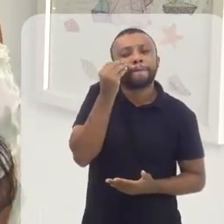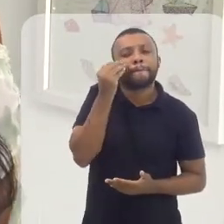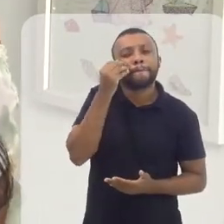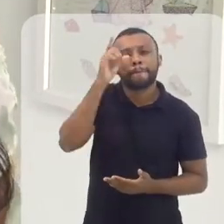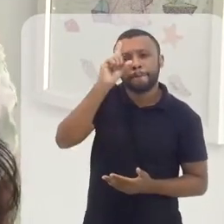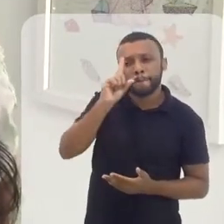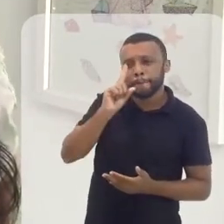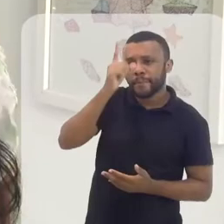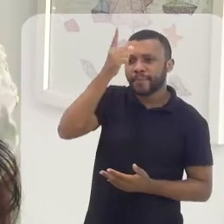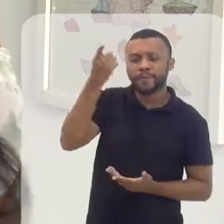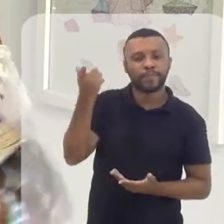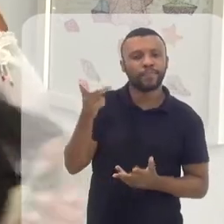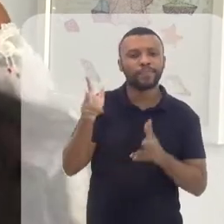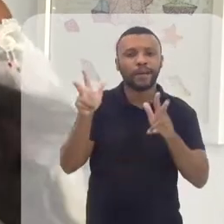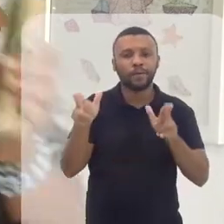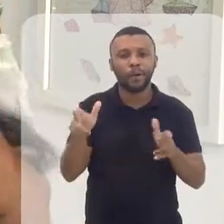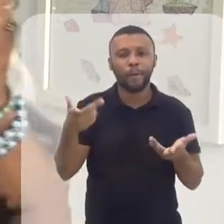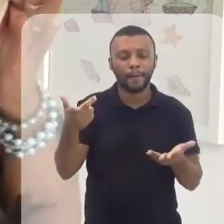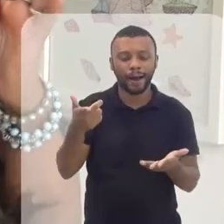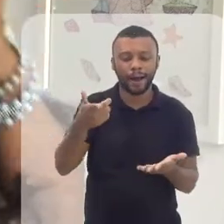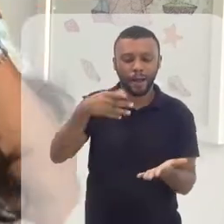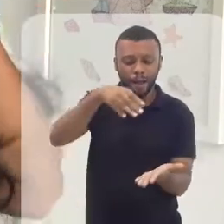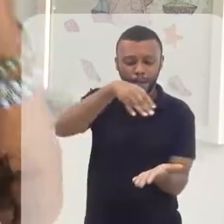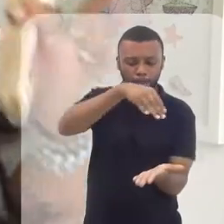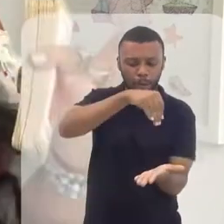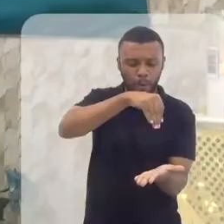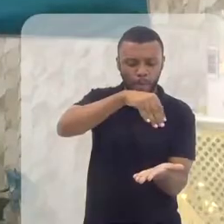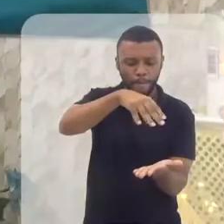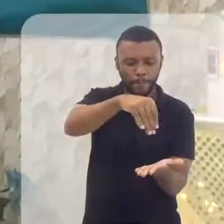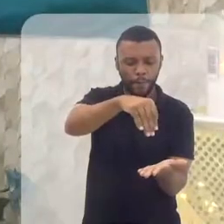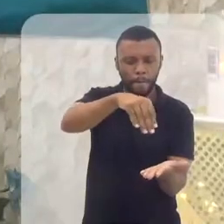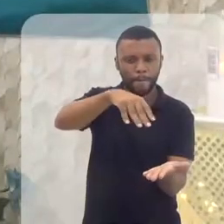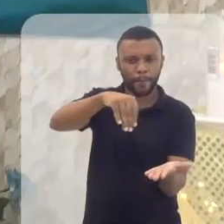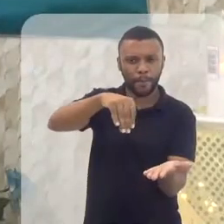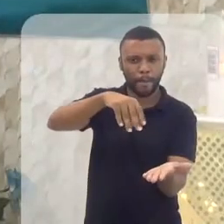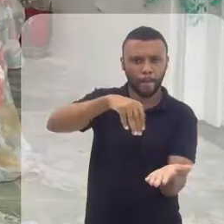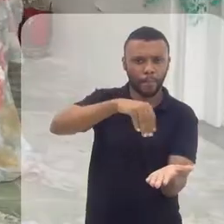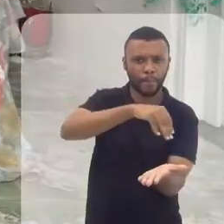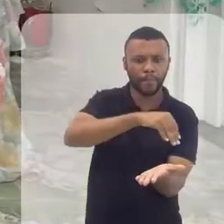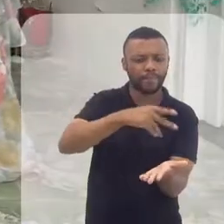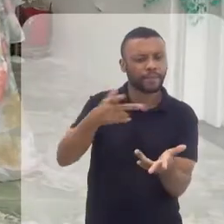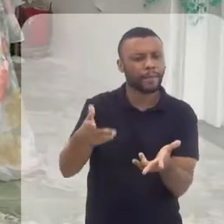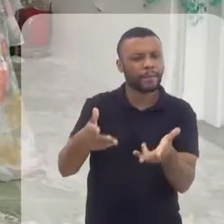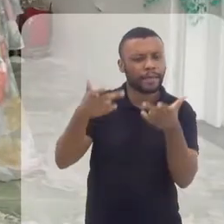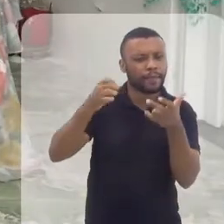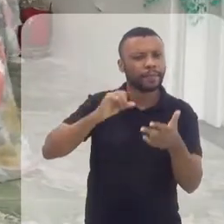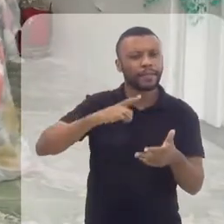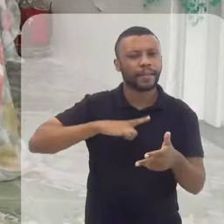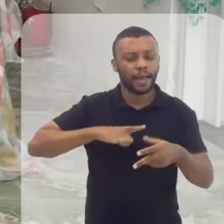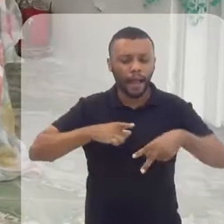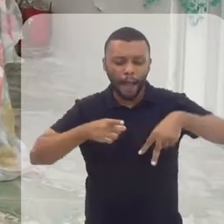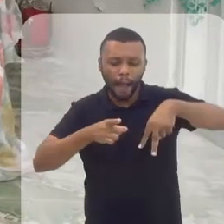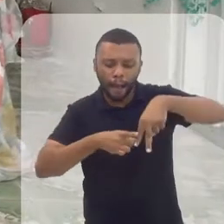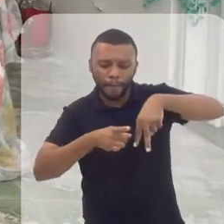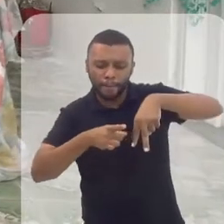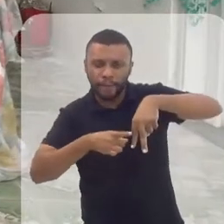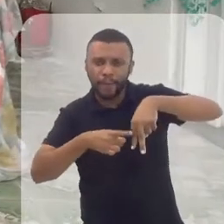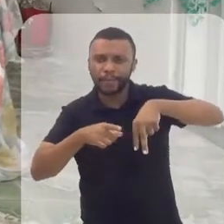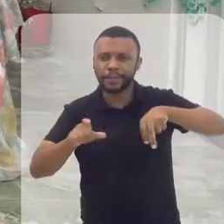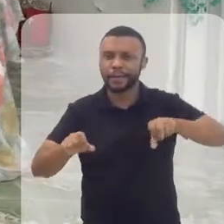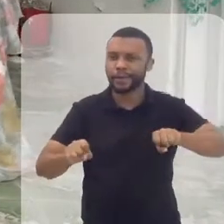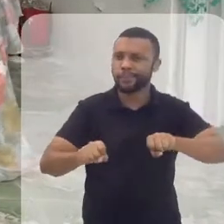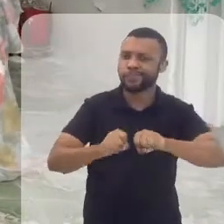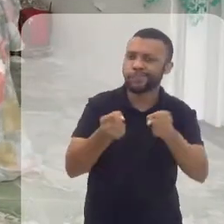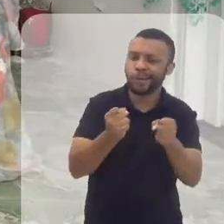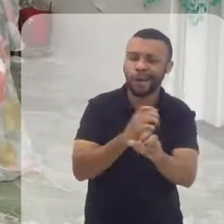tanto previsão. Tá? É igual uma radiografia. Eu tiro uma radiografia. Aí a gente vê se a perna está quebrada, se está só fissurado